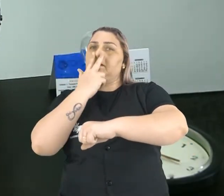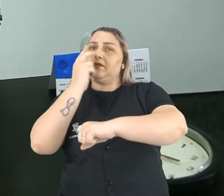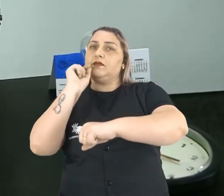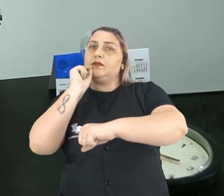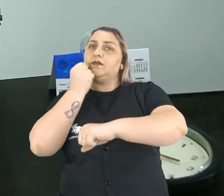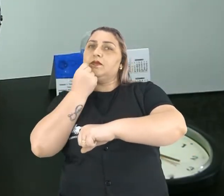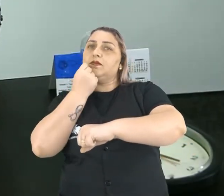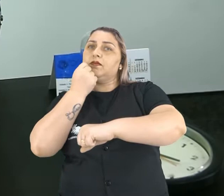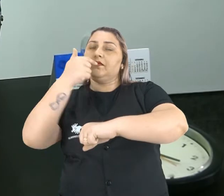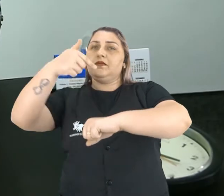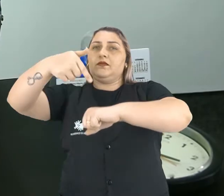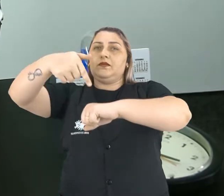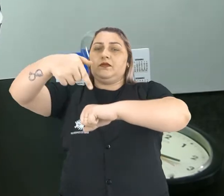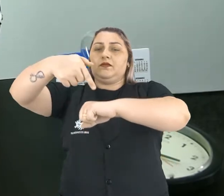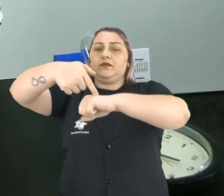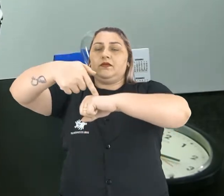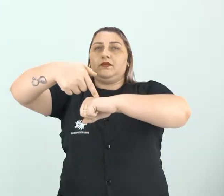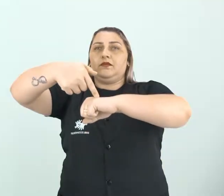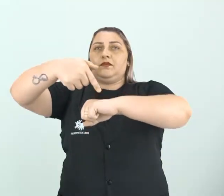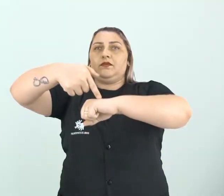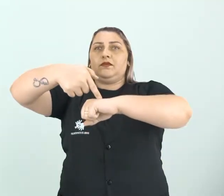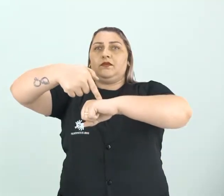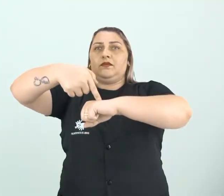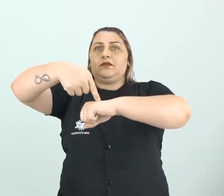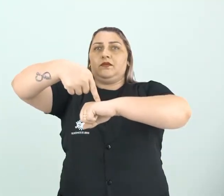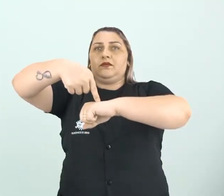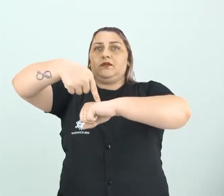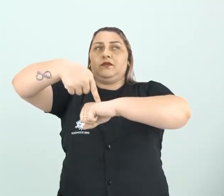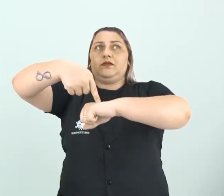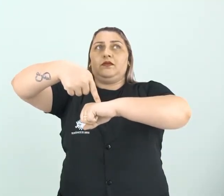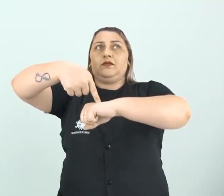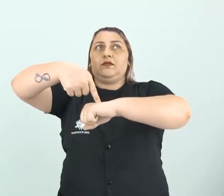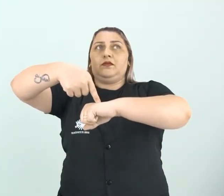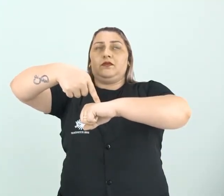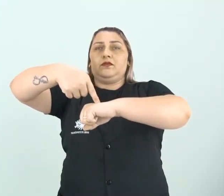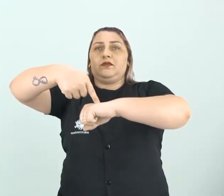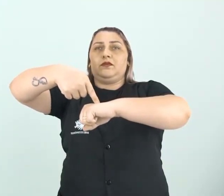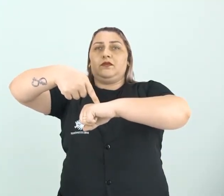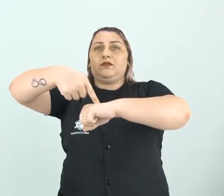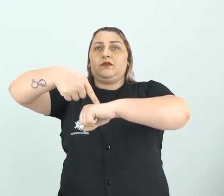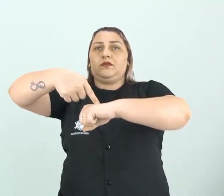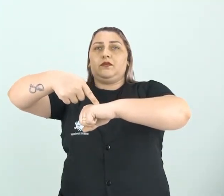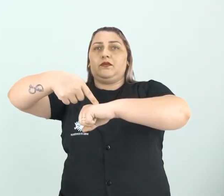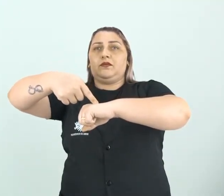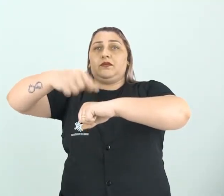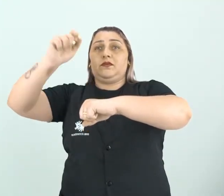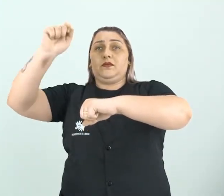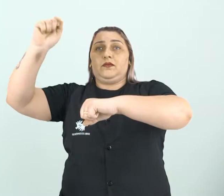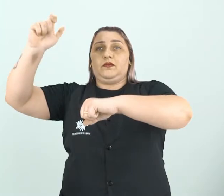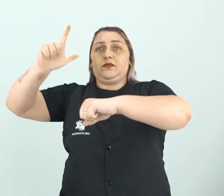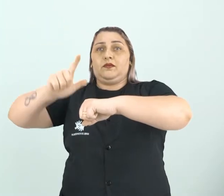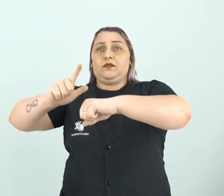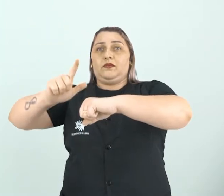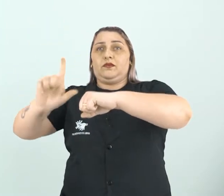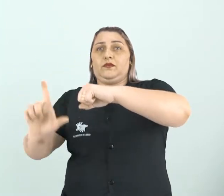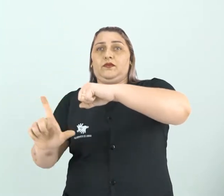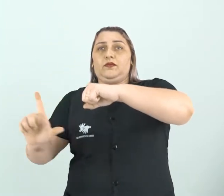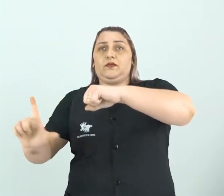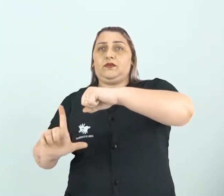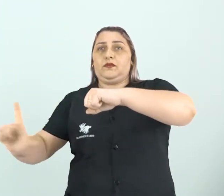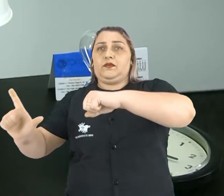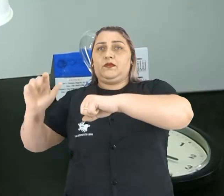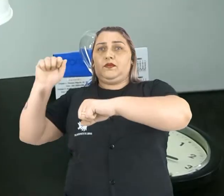ok? E aí, por exemplo, se o Sol estivesse nascendo aqui no leste, e aí onde